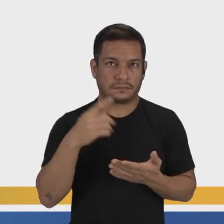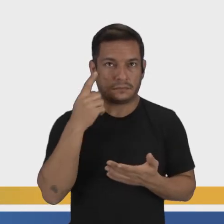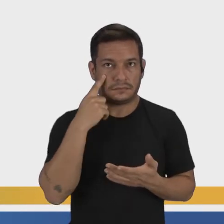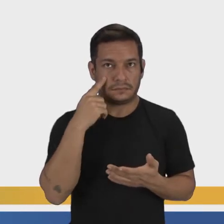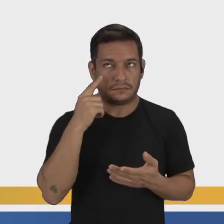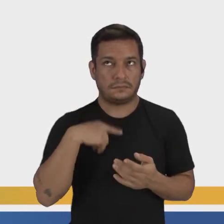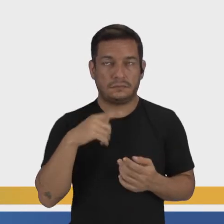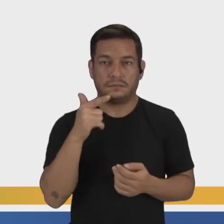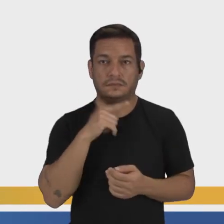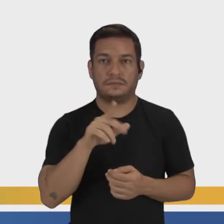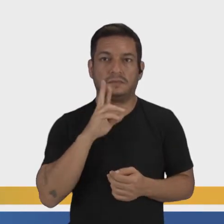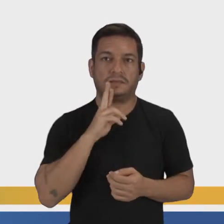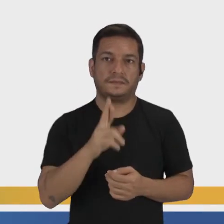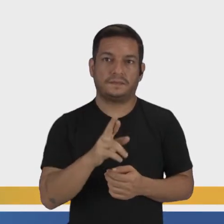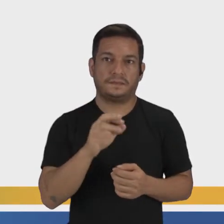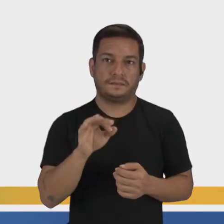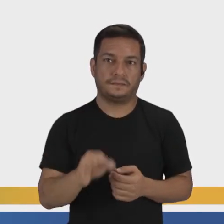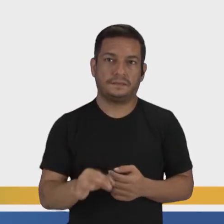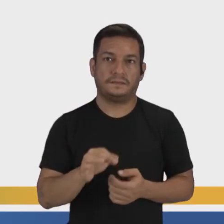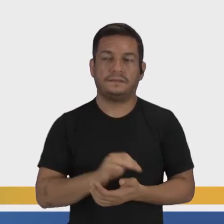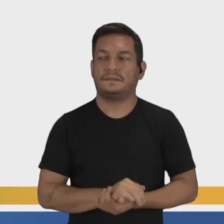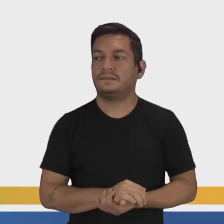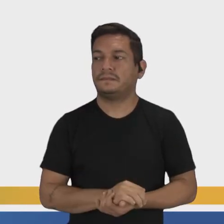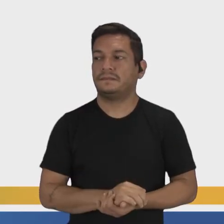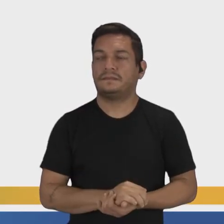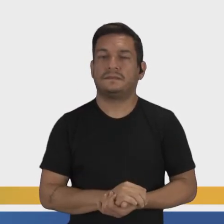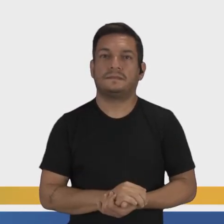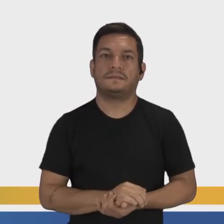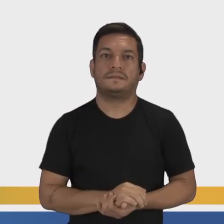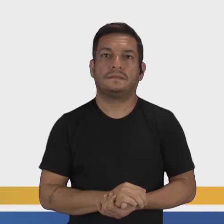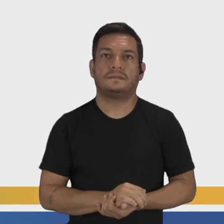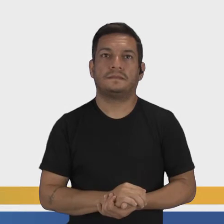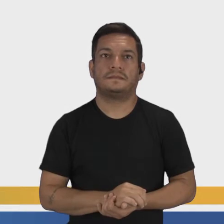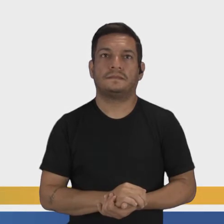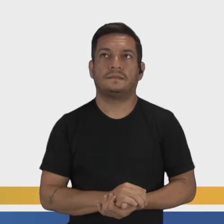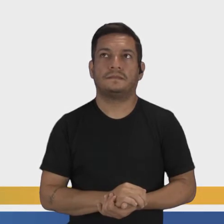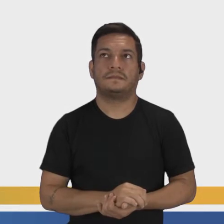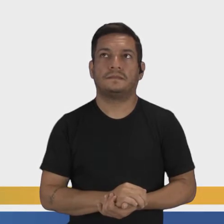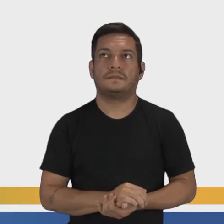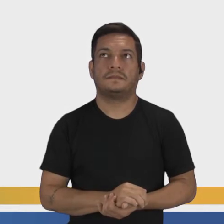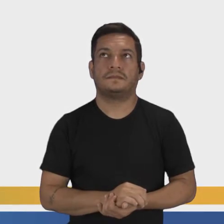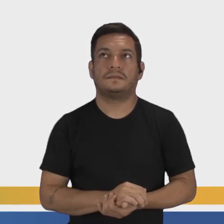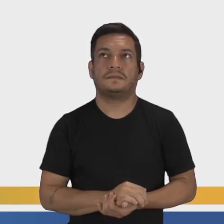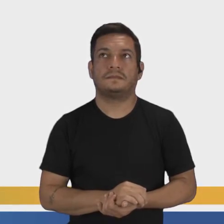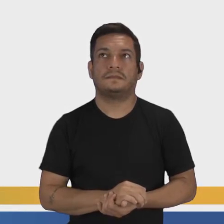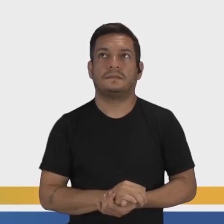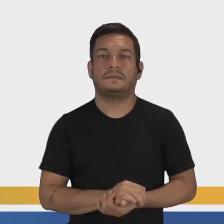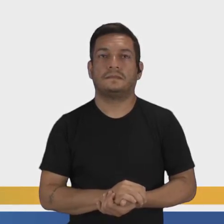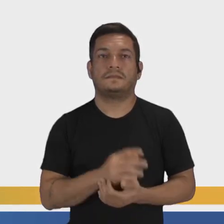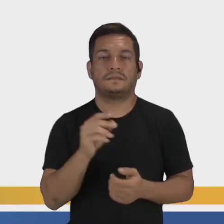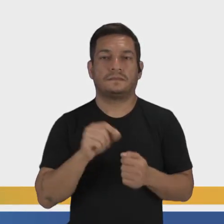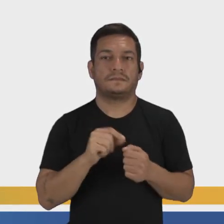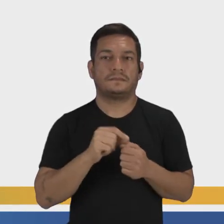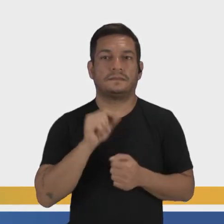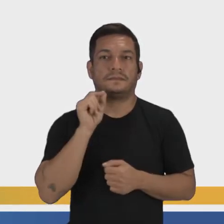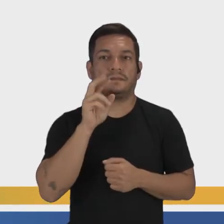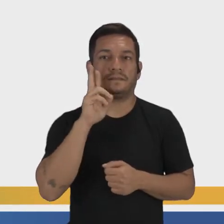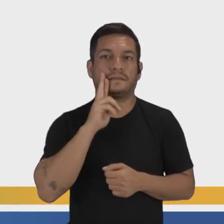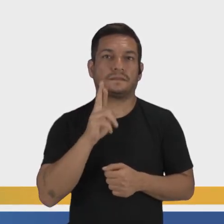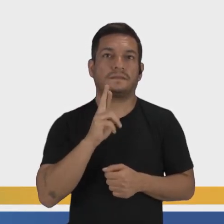se a gente chega no resultado correto. Vamos juntos? Então, fazendo a